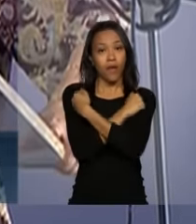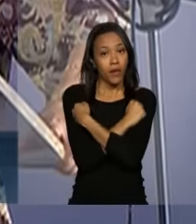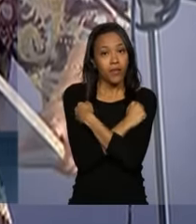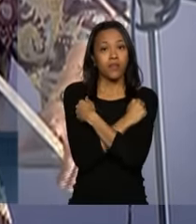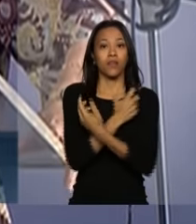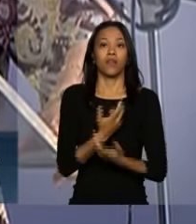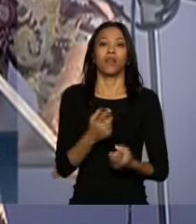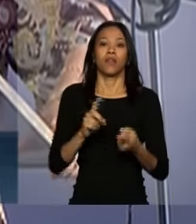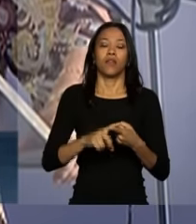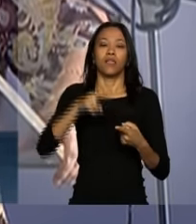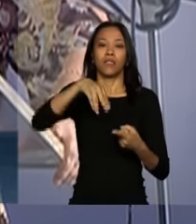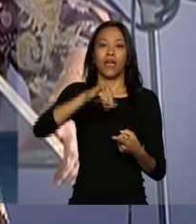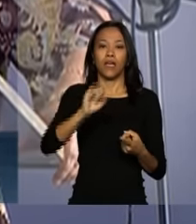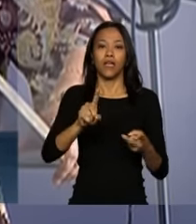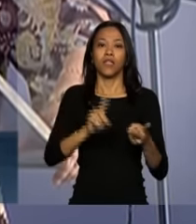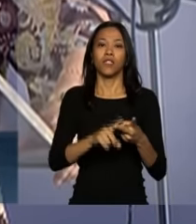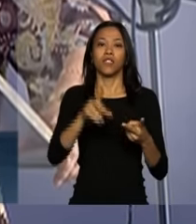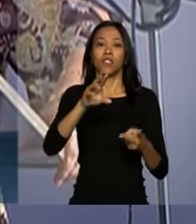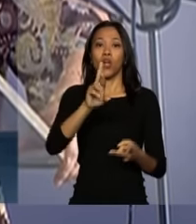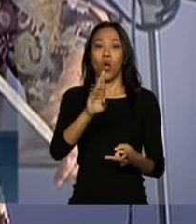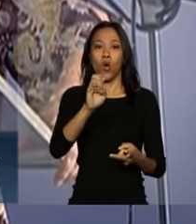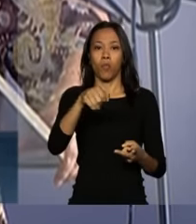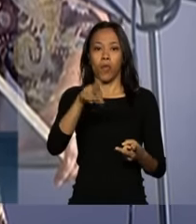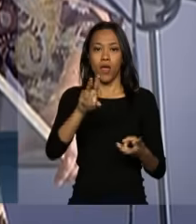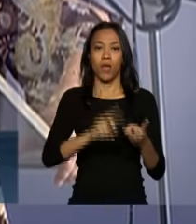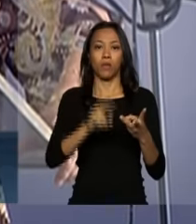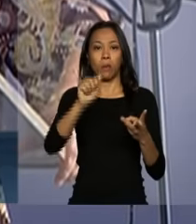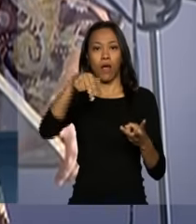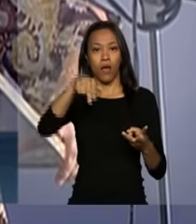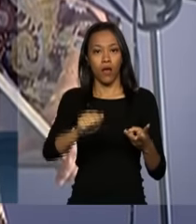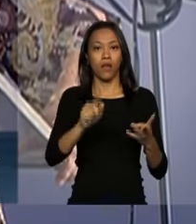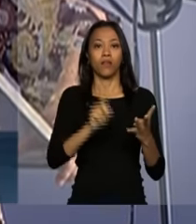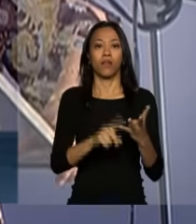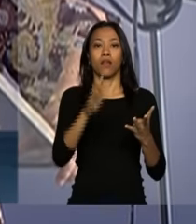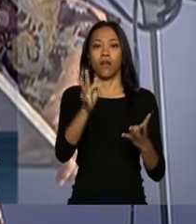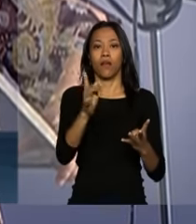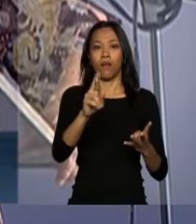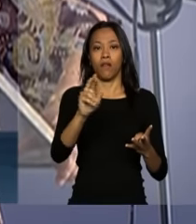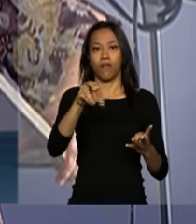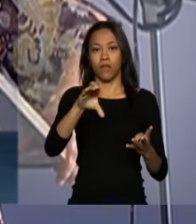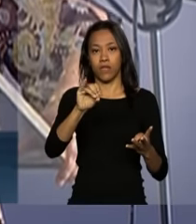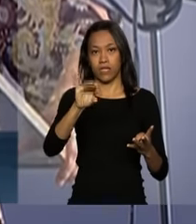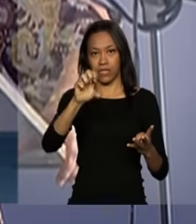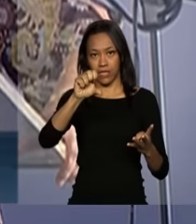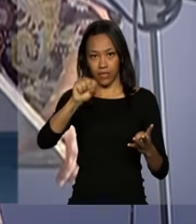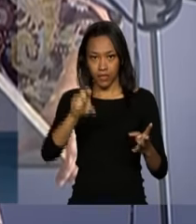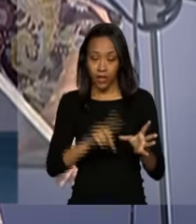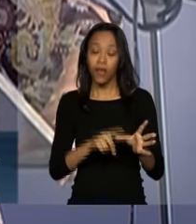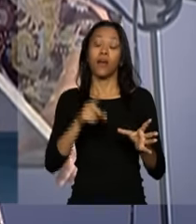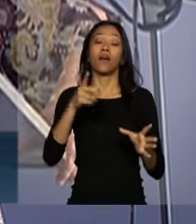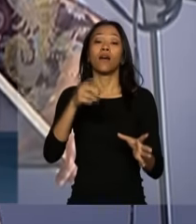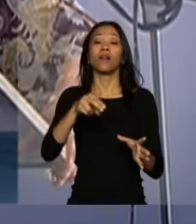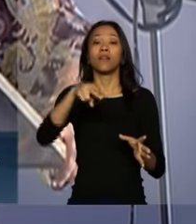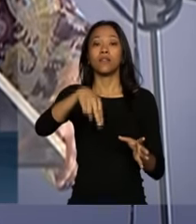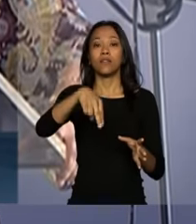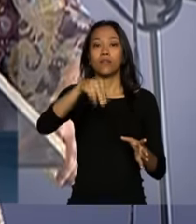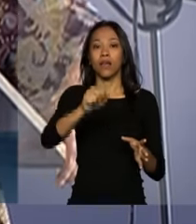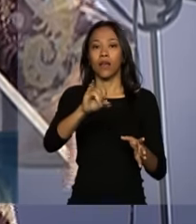Ítala Maiane, o José Roberto, a Ana Paula, a Francisca, a Ivanildes e a